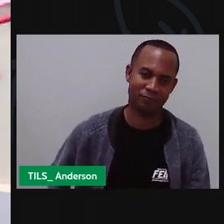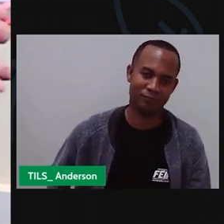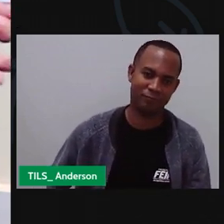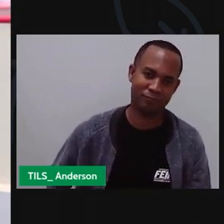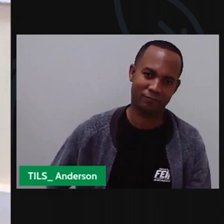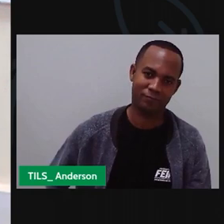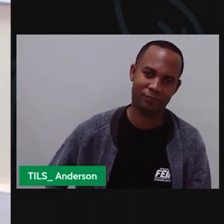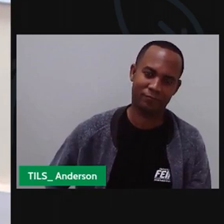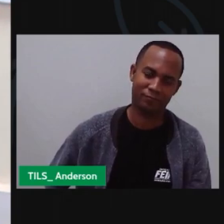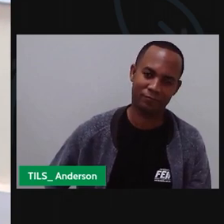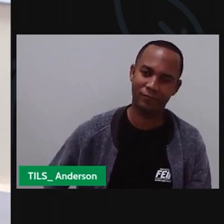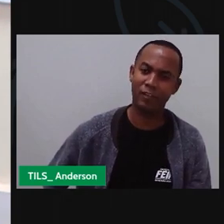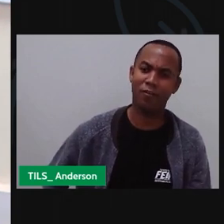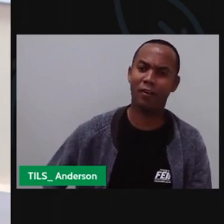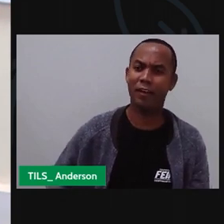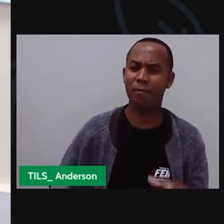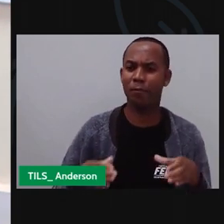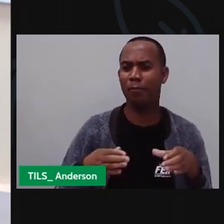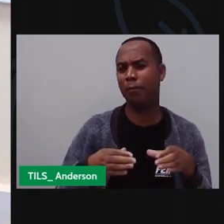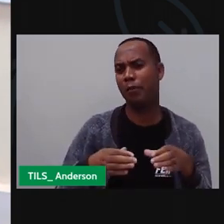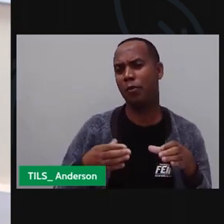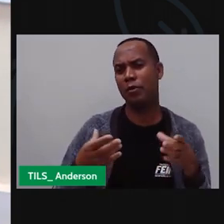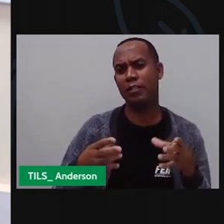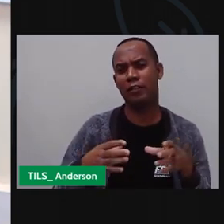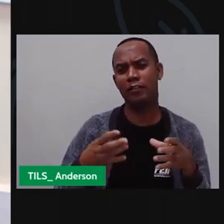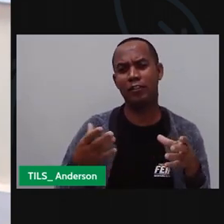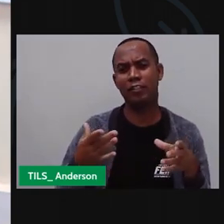E nem tem um negócio marrom aqui.